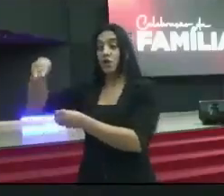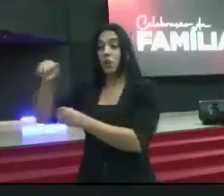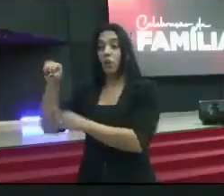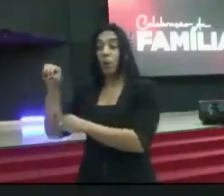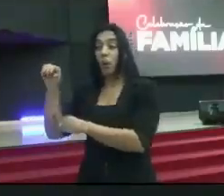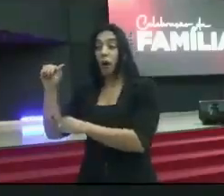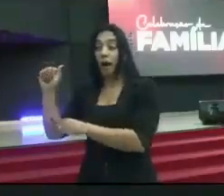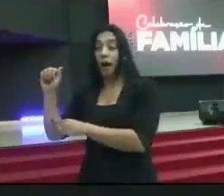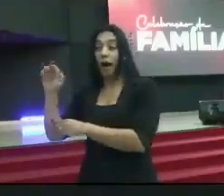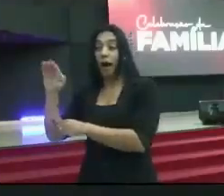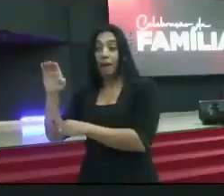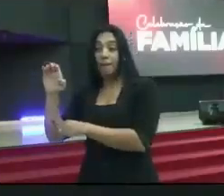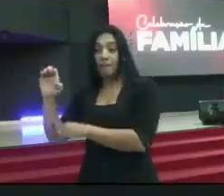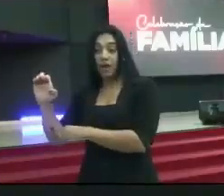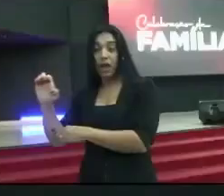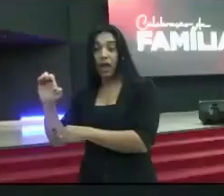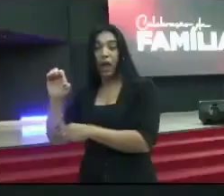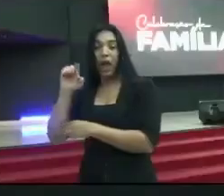tão machucada,